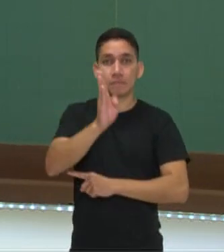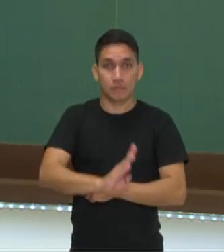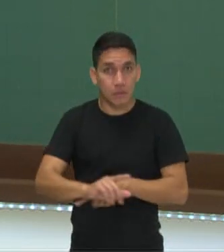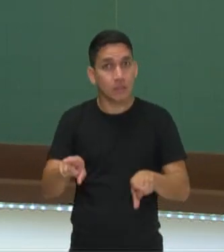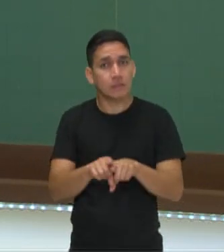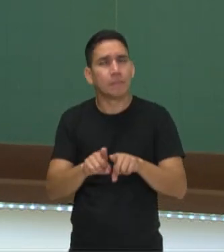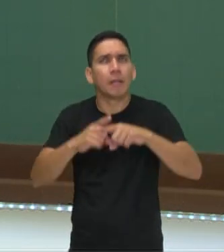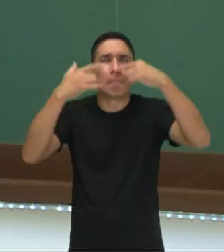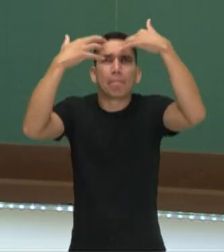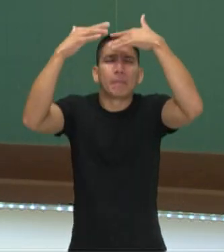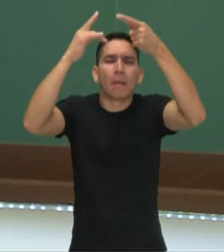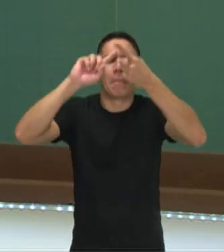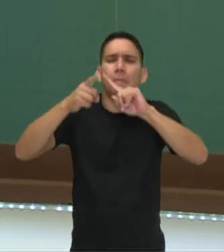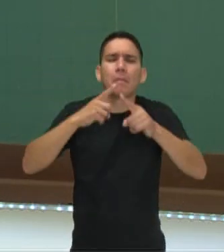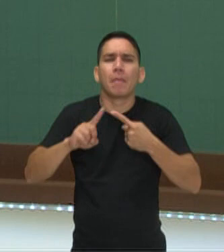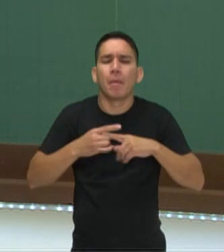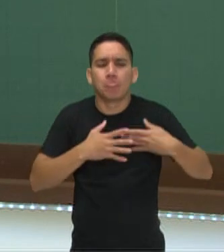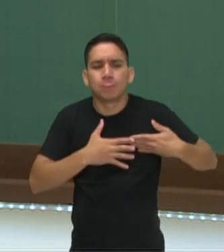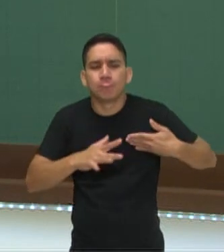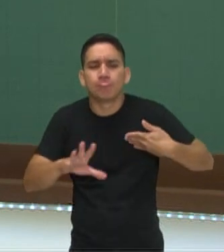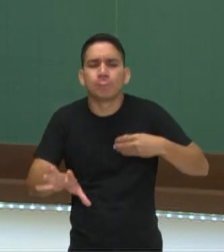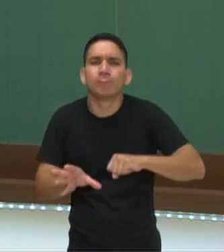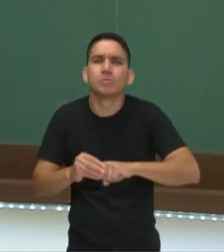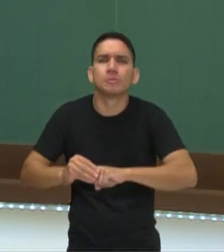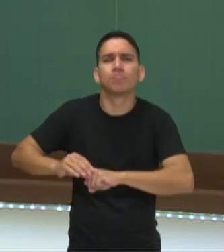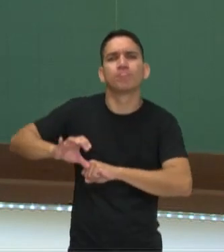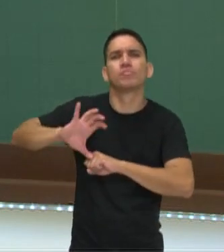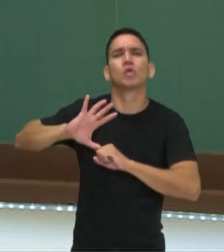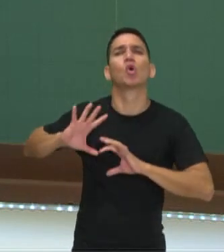foram produzidas ao longo dessa